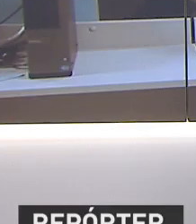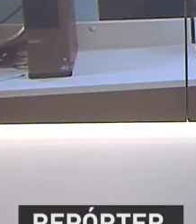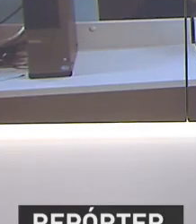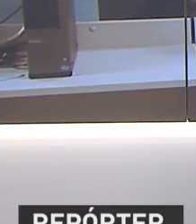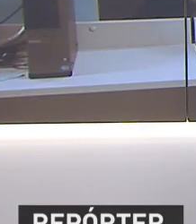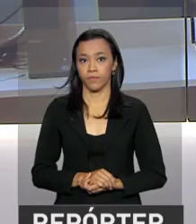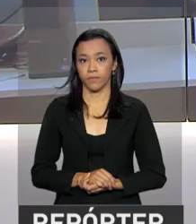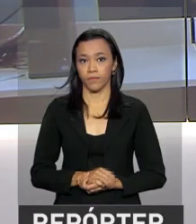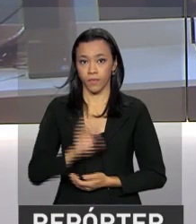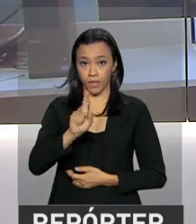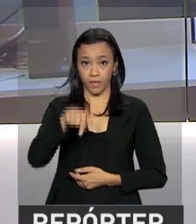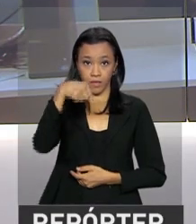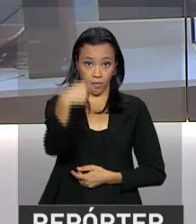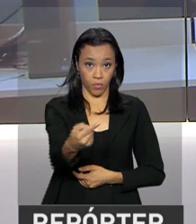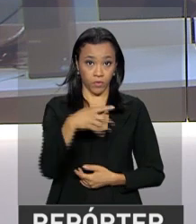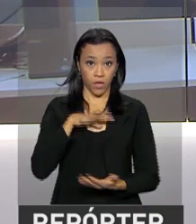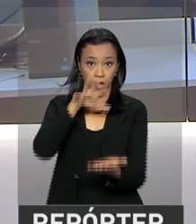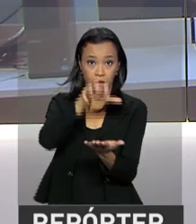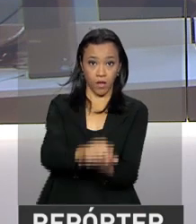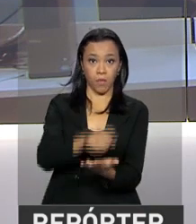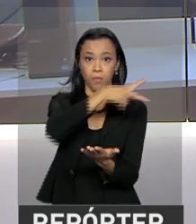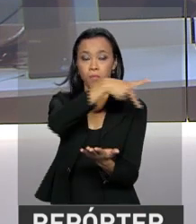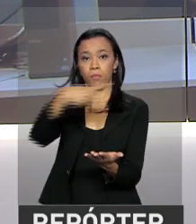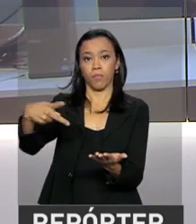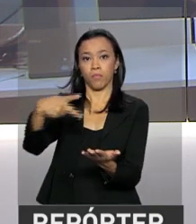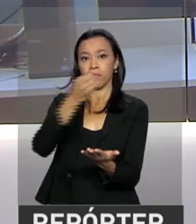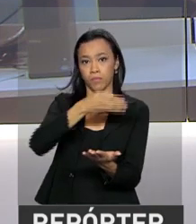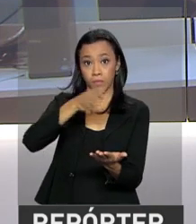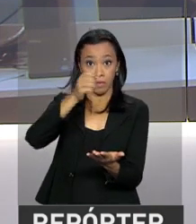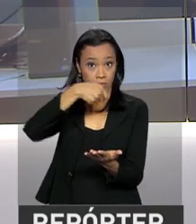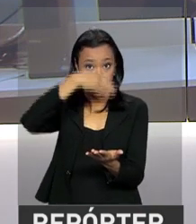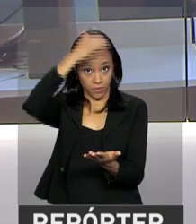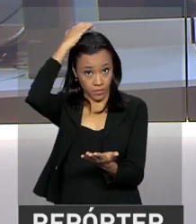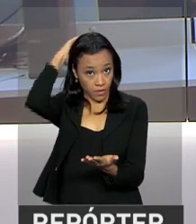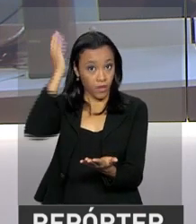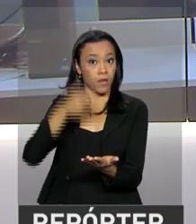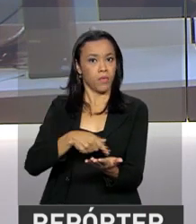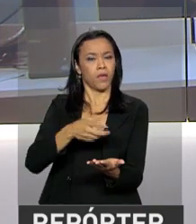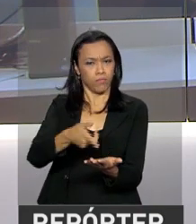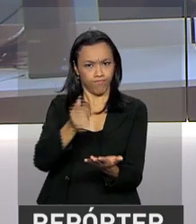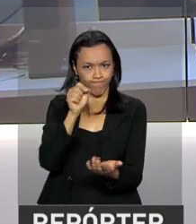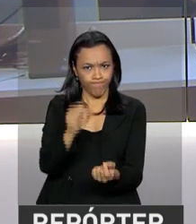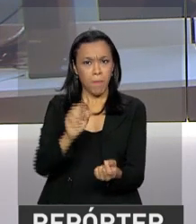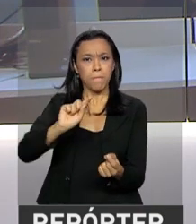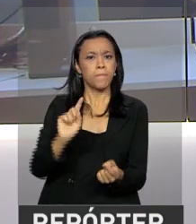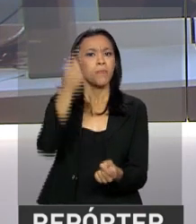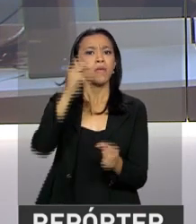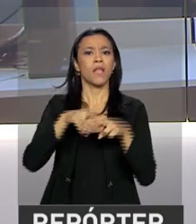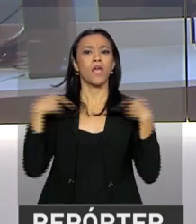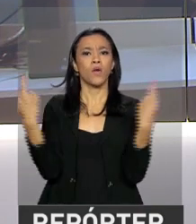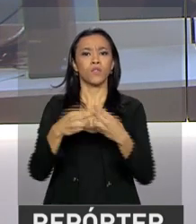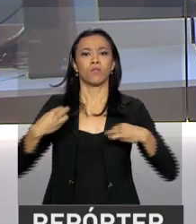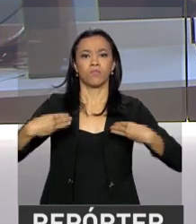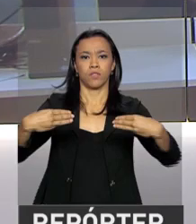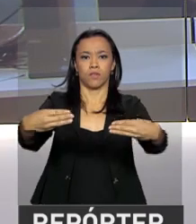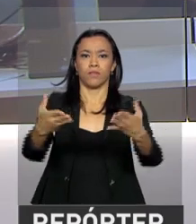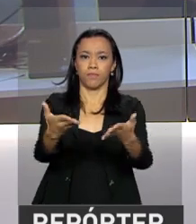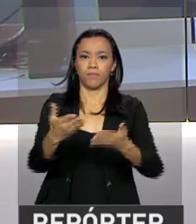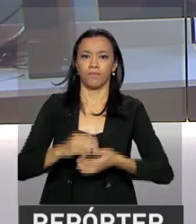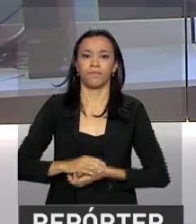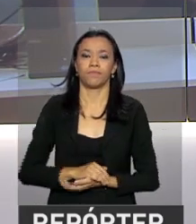país depois de tomar posse no Congresso Nacional o presidente Michel Temer comandou a primeira reunião